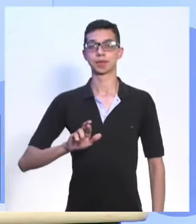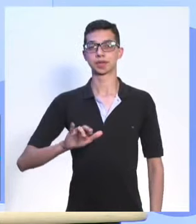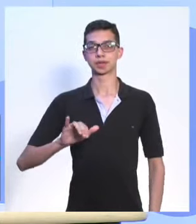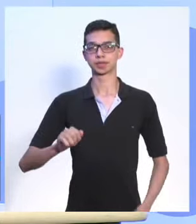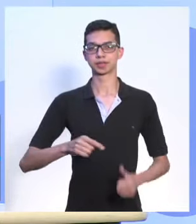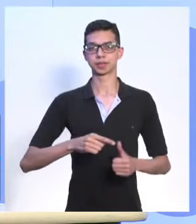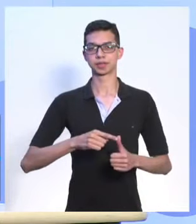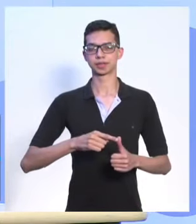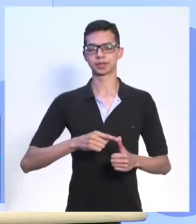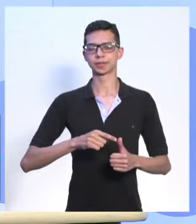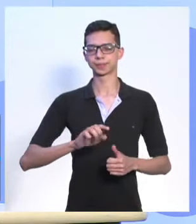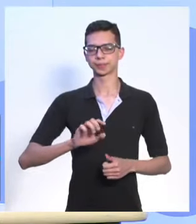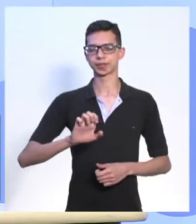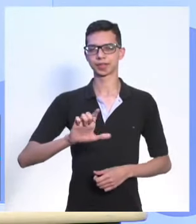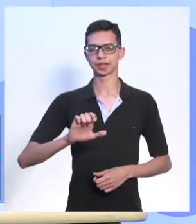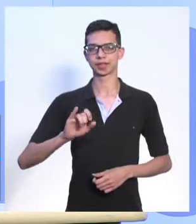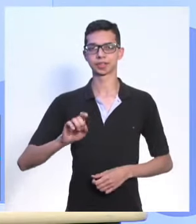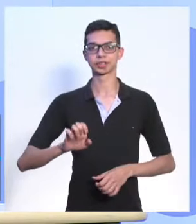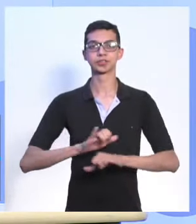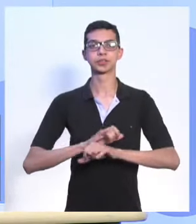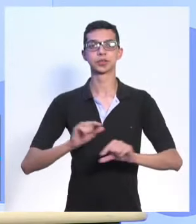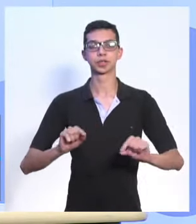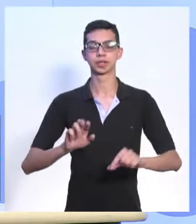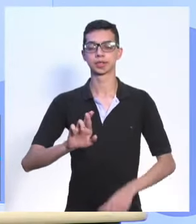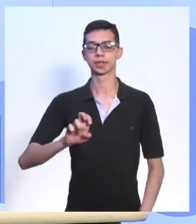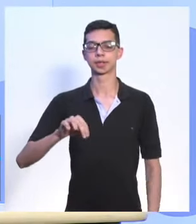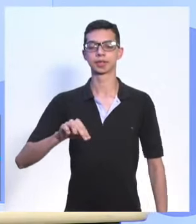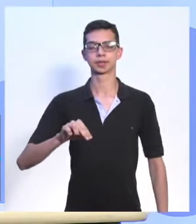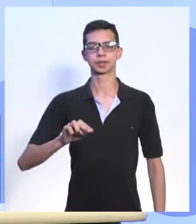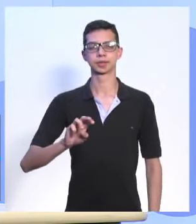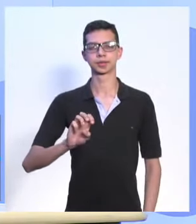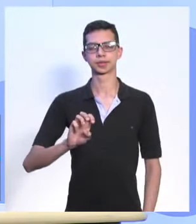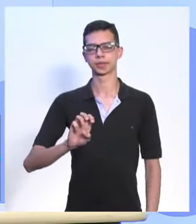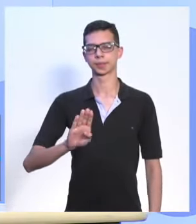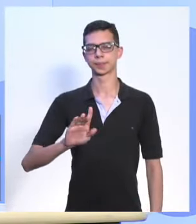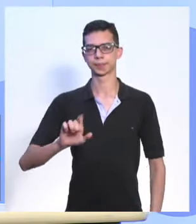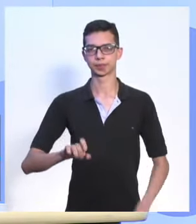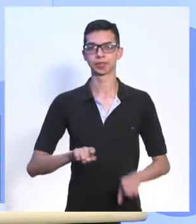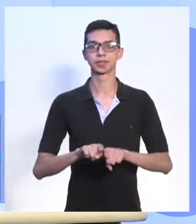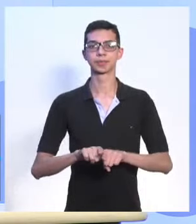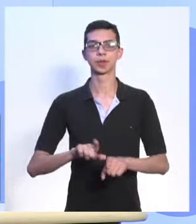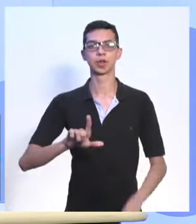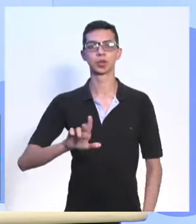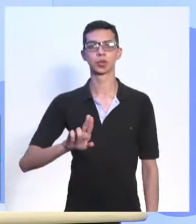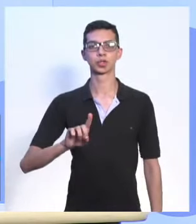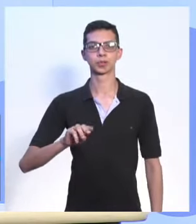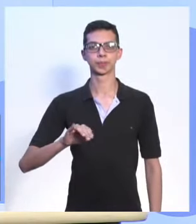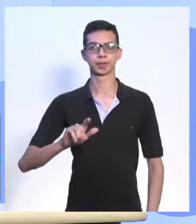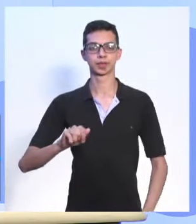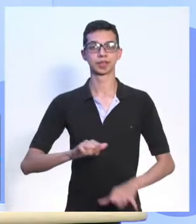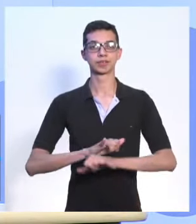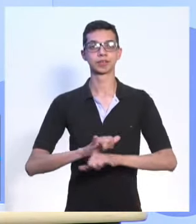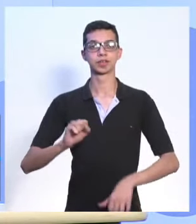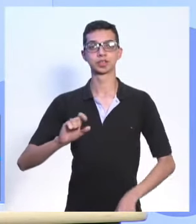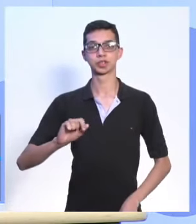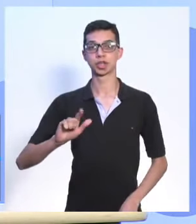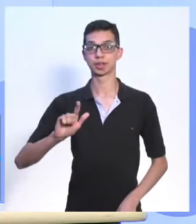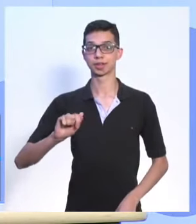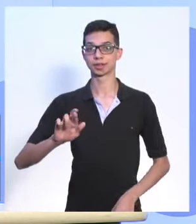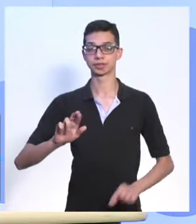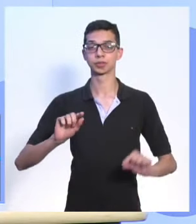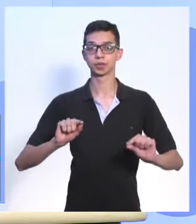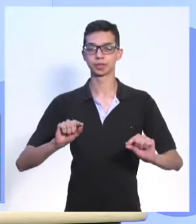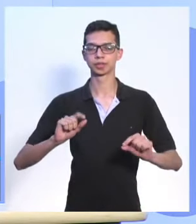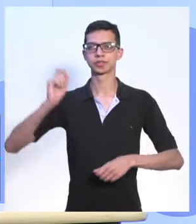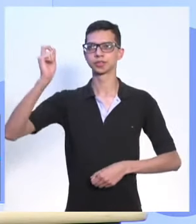A Maria Leide disse wind. It's renewable and sustainable free. A Ludmilla falou solar is an infinite energy.